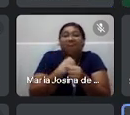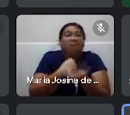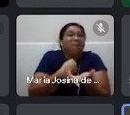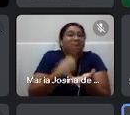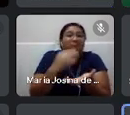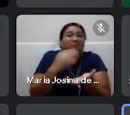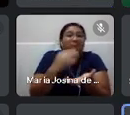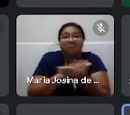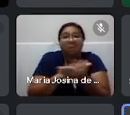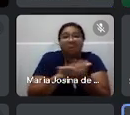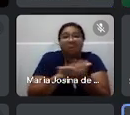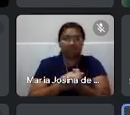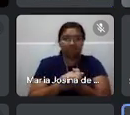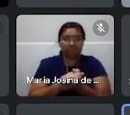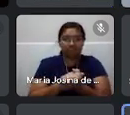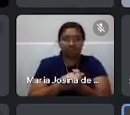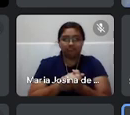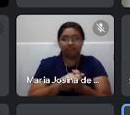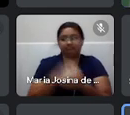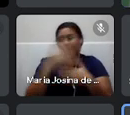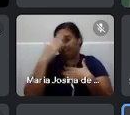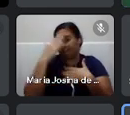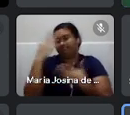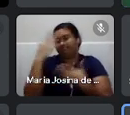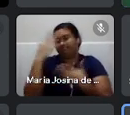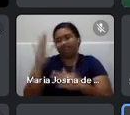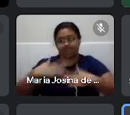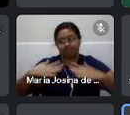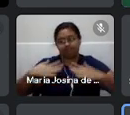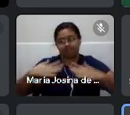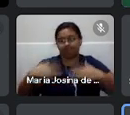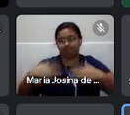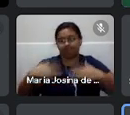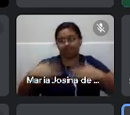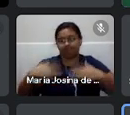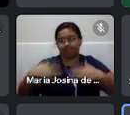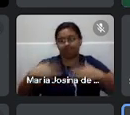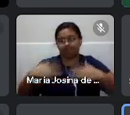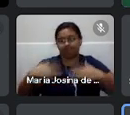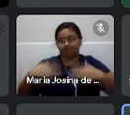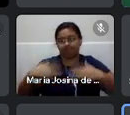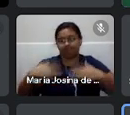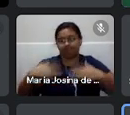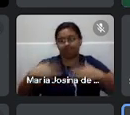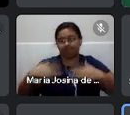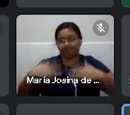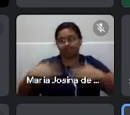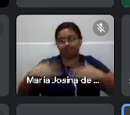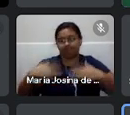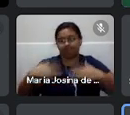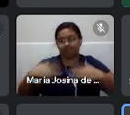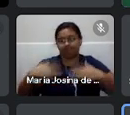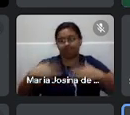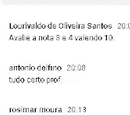não, tranquilo, Silene, obrigado. Lauro, pode falar, Lauro.